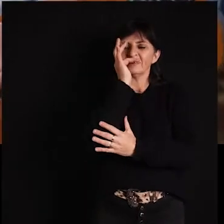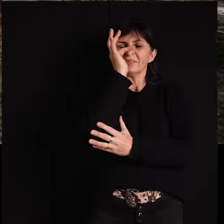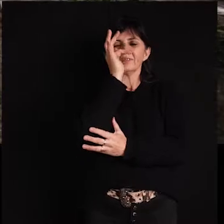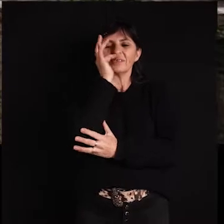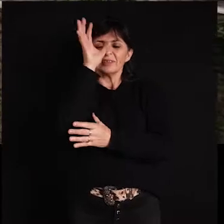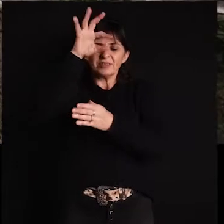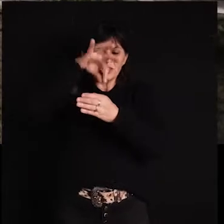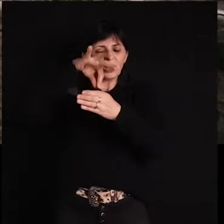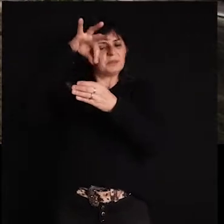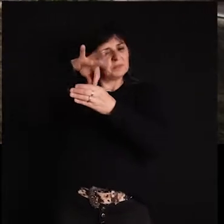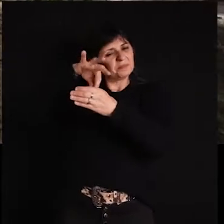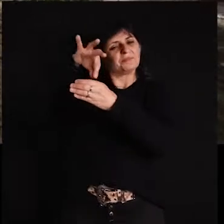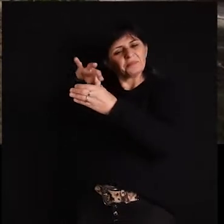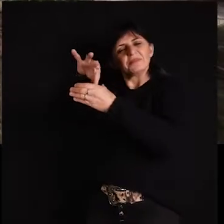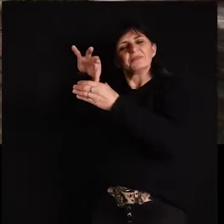maçanilha.